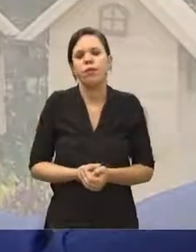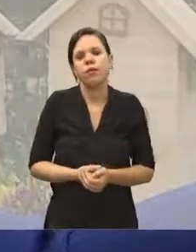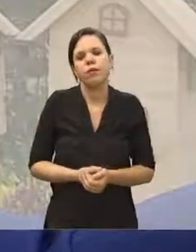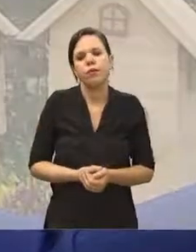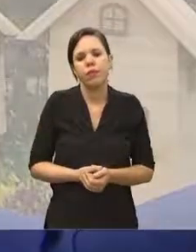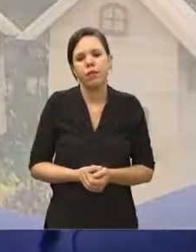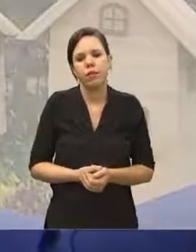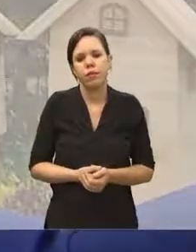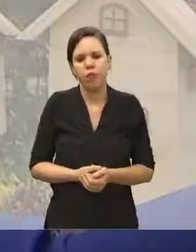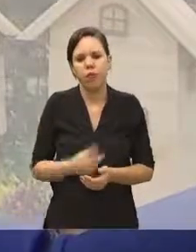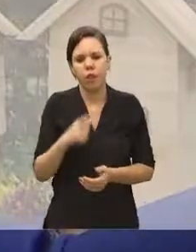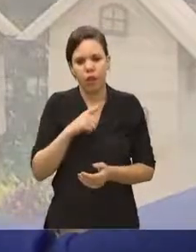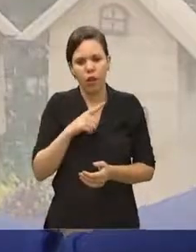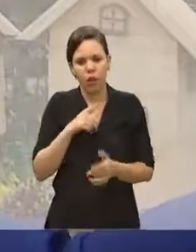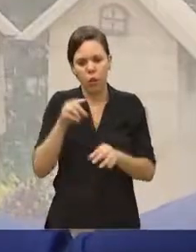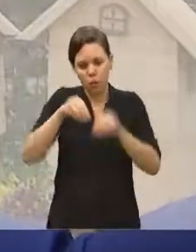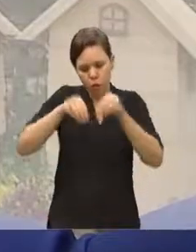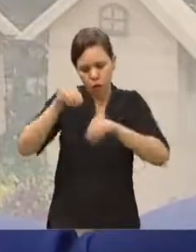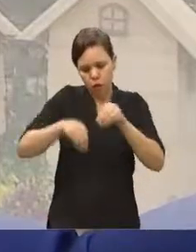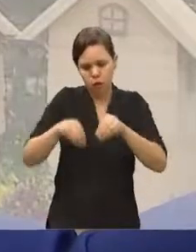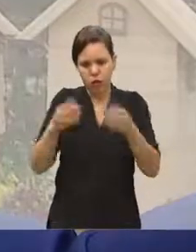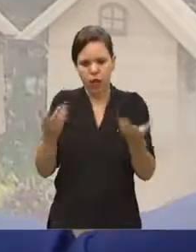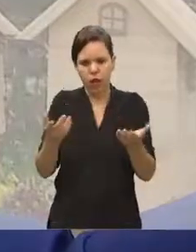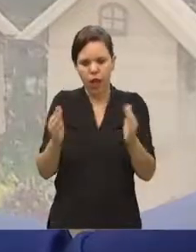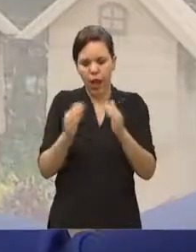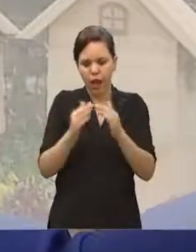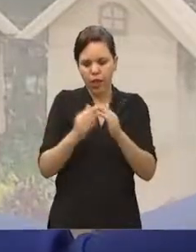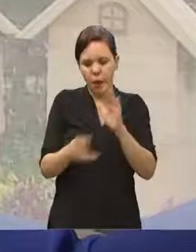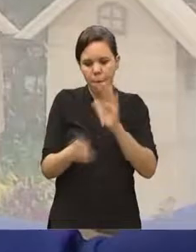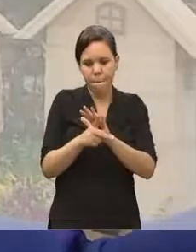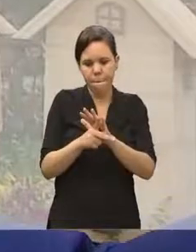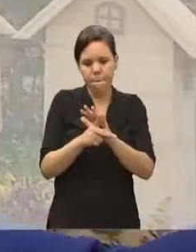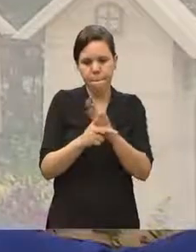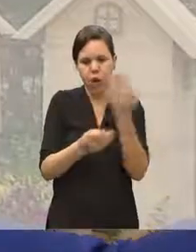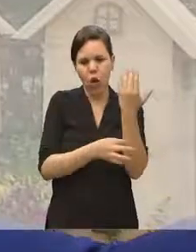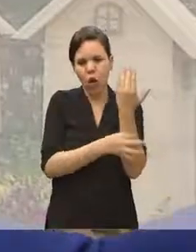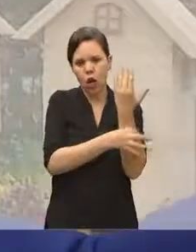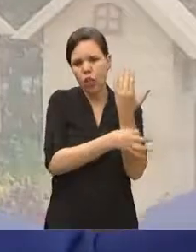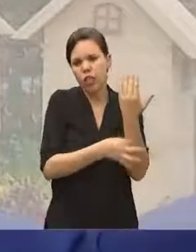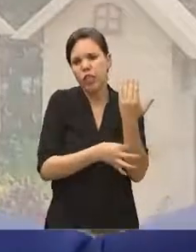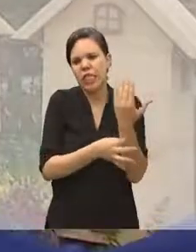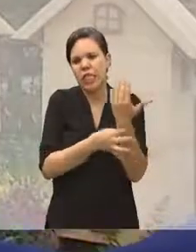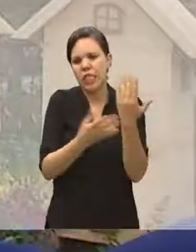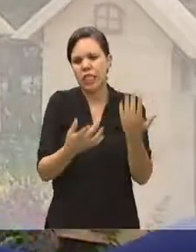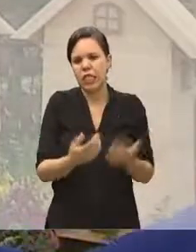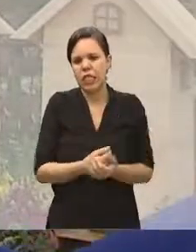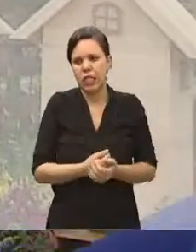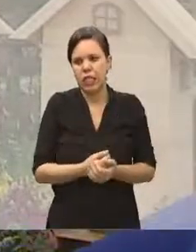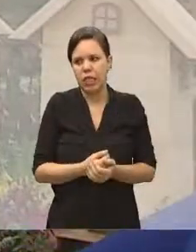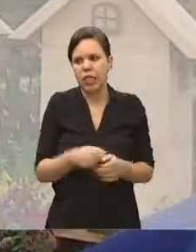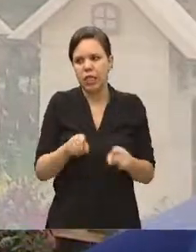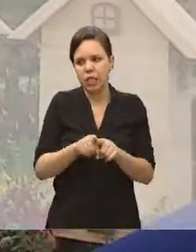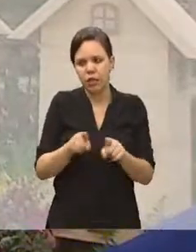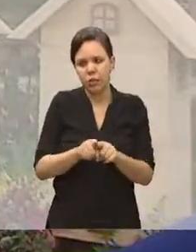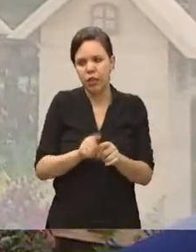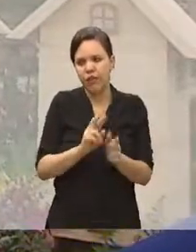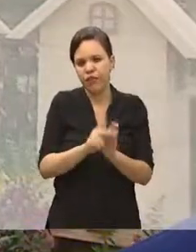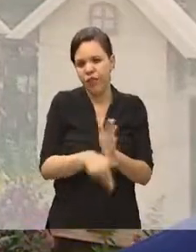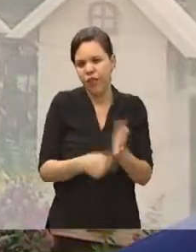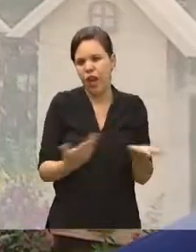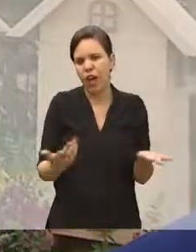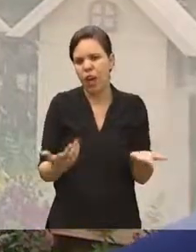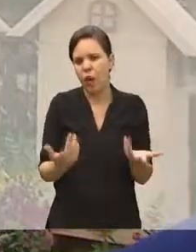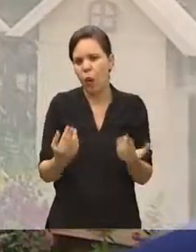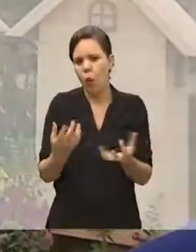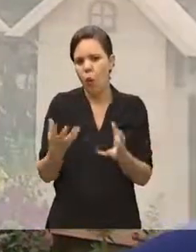Eu montei um meliponário, que é como se a gente chama o cultivo das abelhas sem ferrão, e montei uns cachepôs em formato